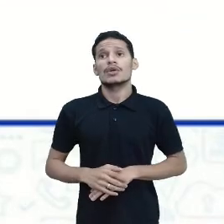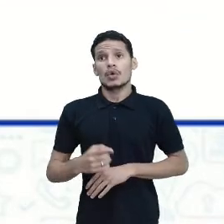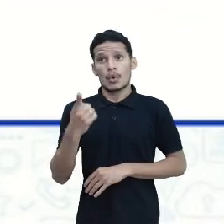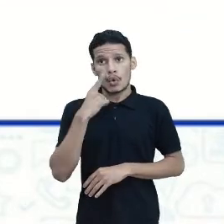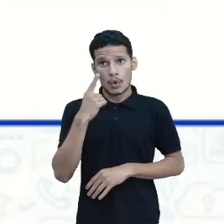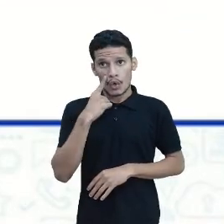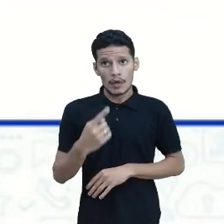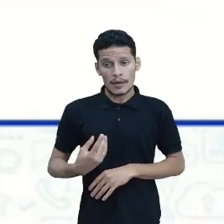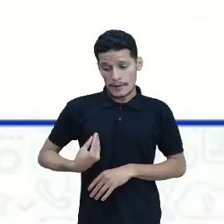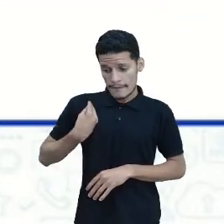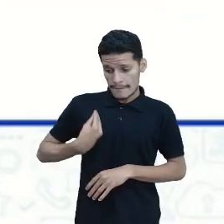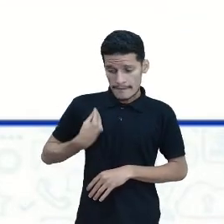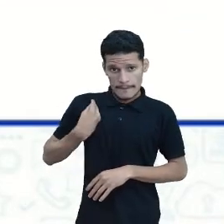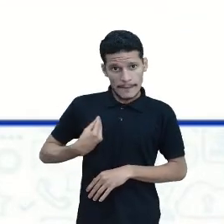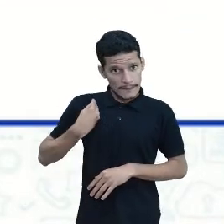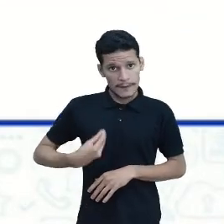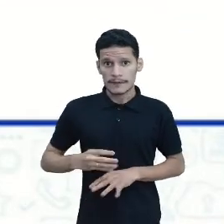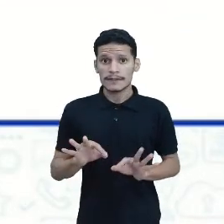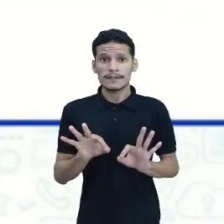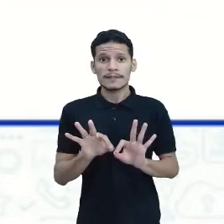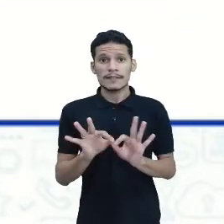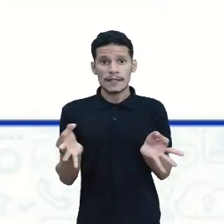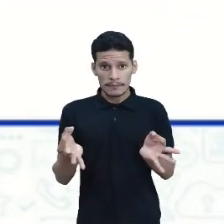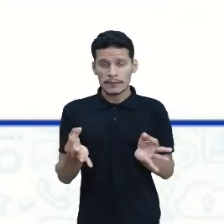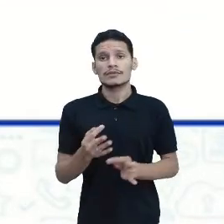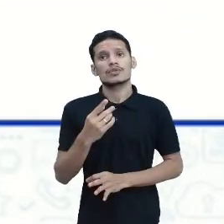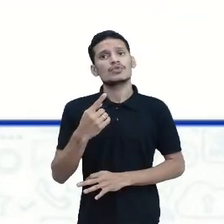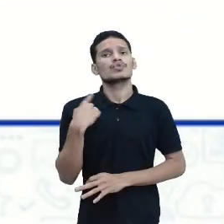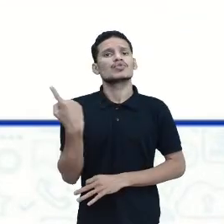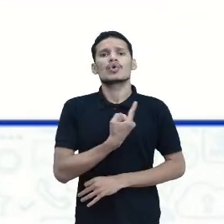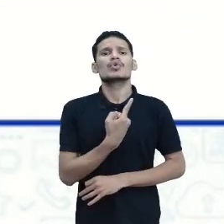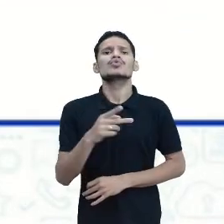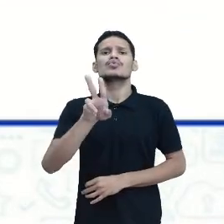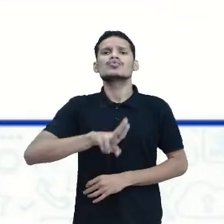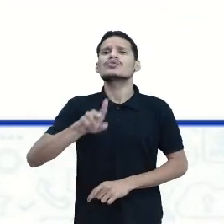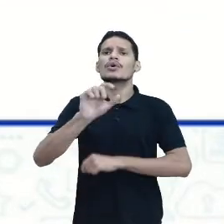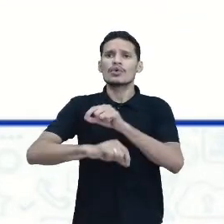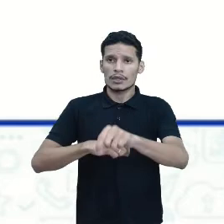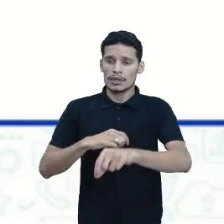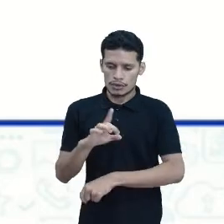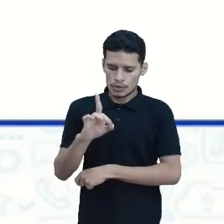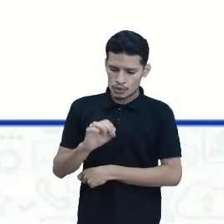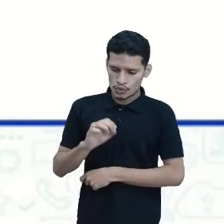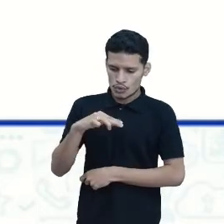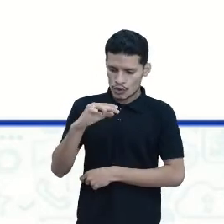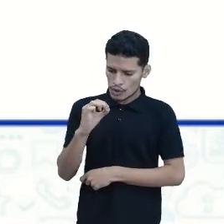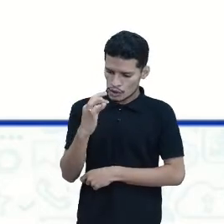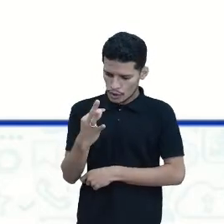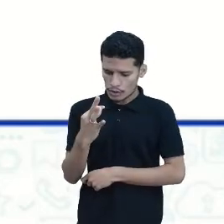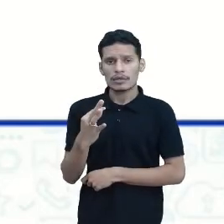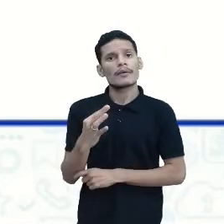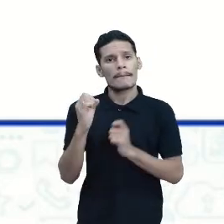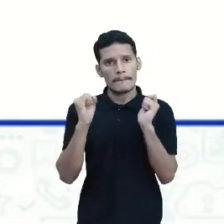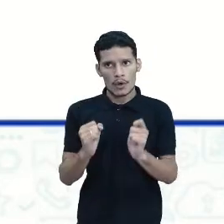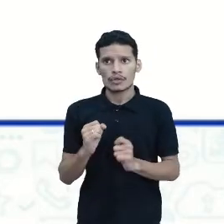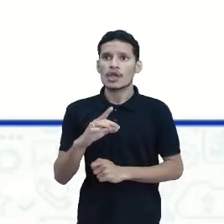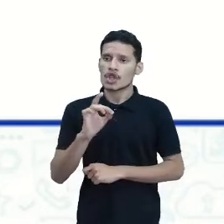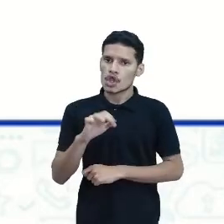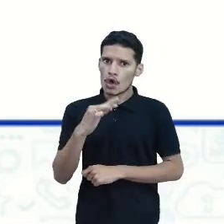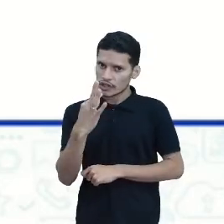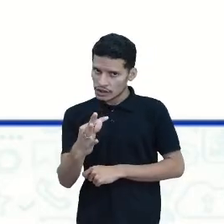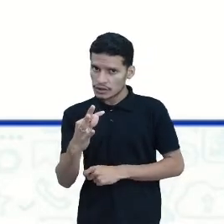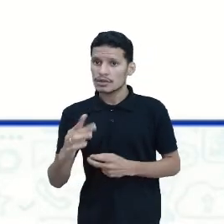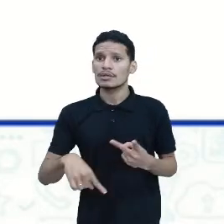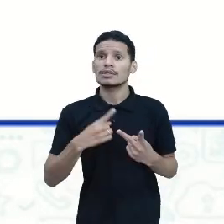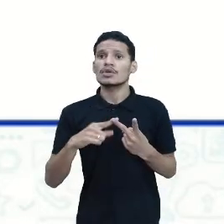do presente simples, gente. Presta atenção aí, ó. O que é que vai usar basicamente? O do not na negação, que pode ser o don't, e o do na